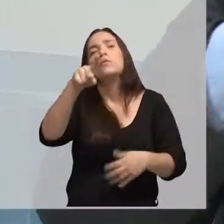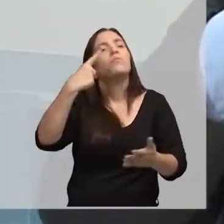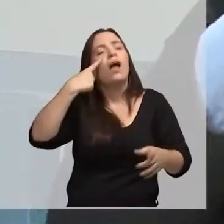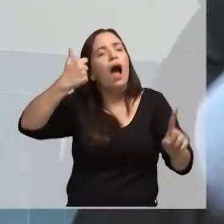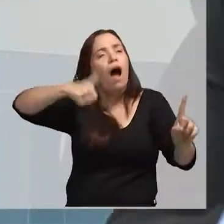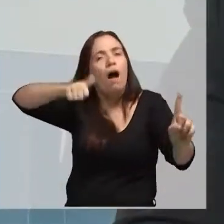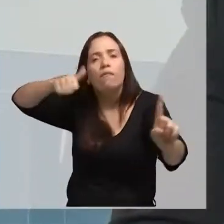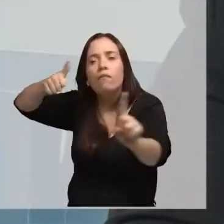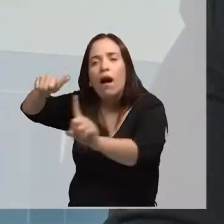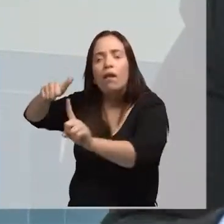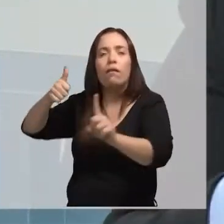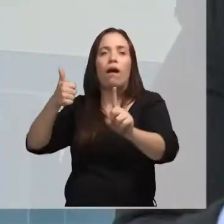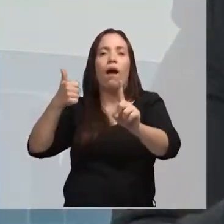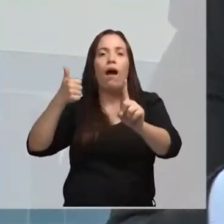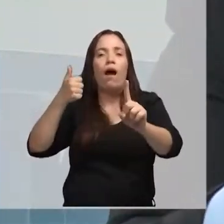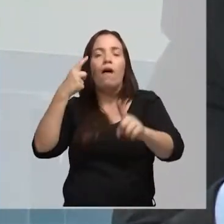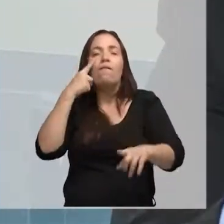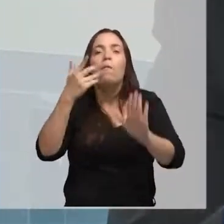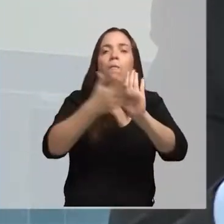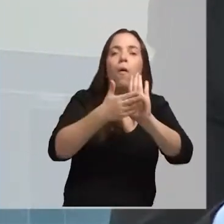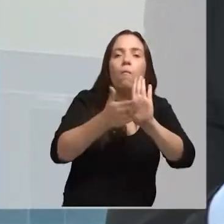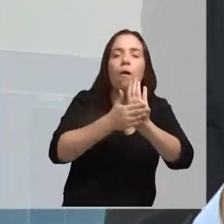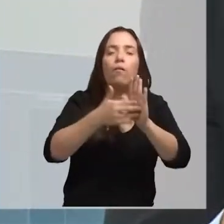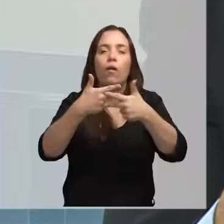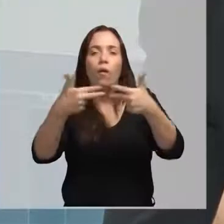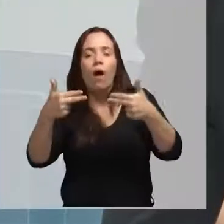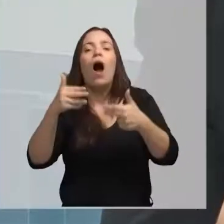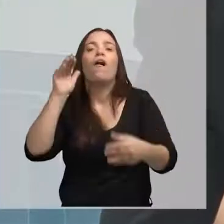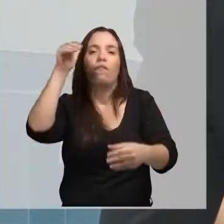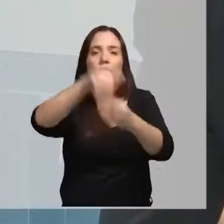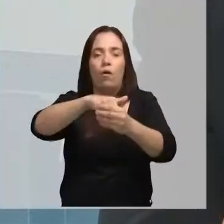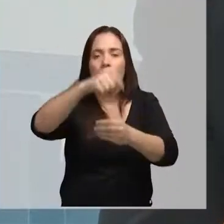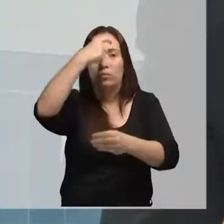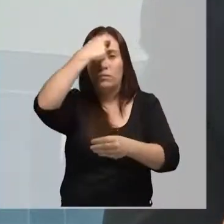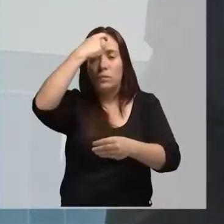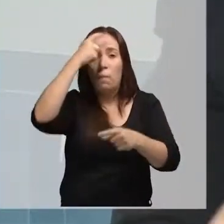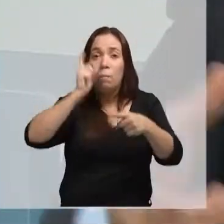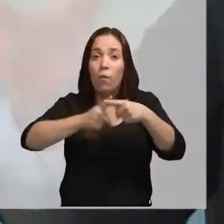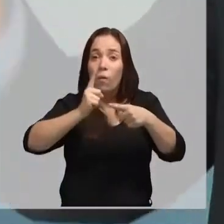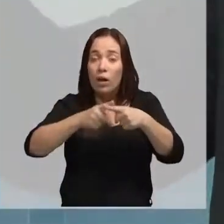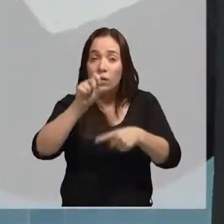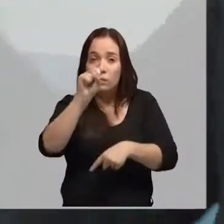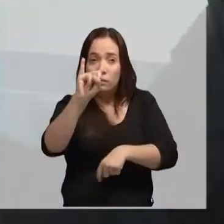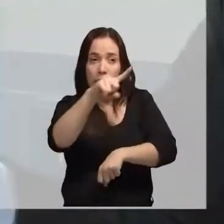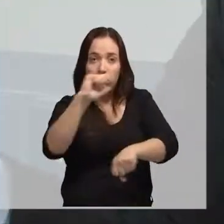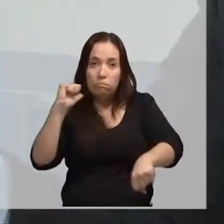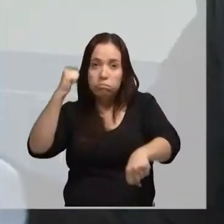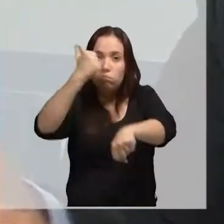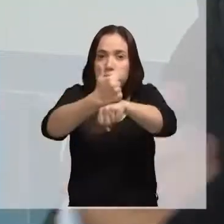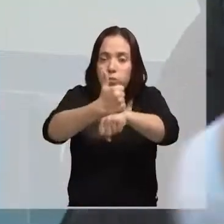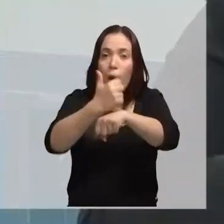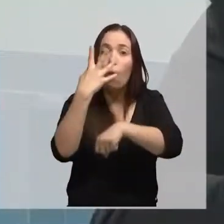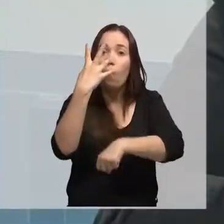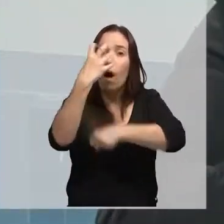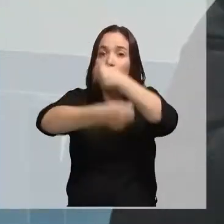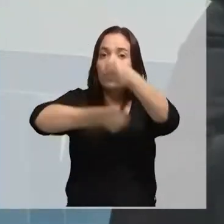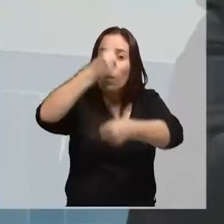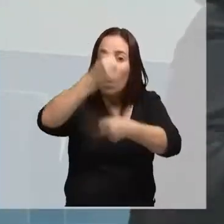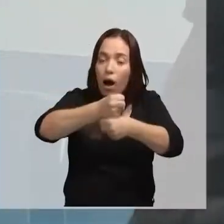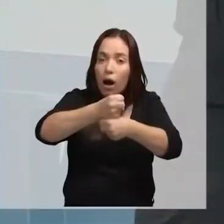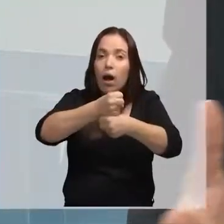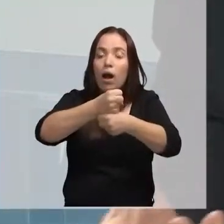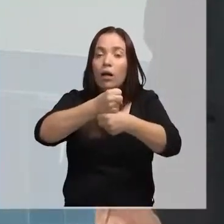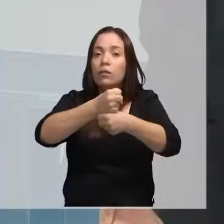sem olhar, e são 4 anos depois só falando mal de governo, quando os governos que aí estão foram você e